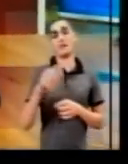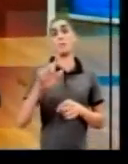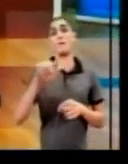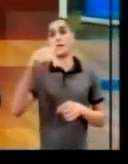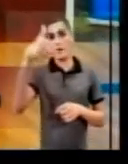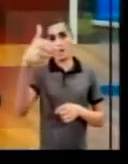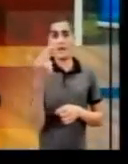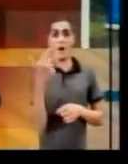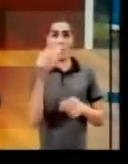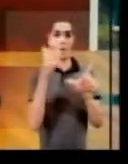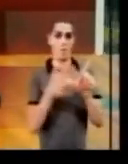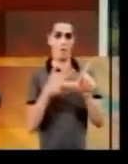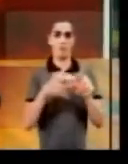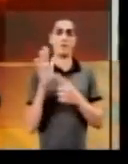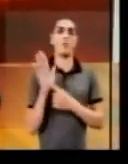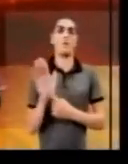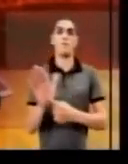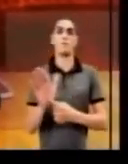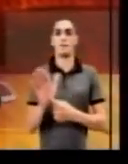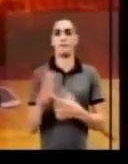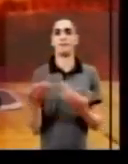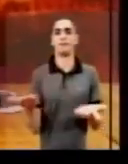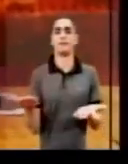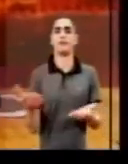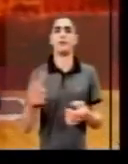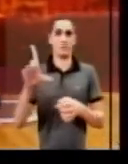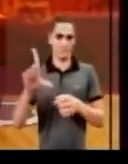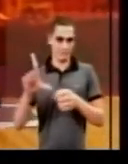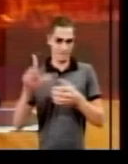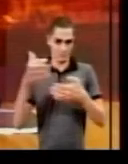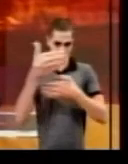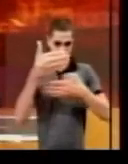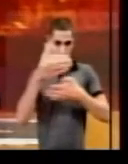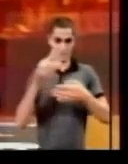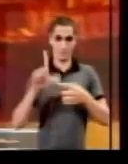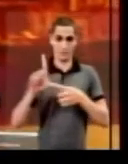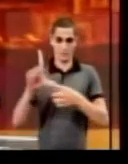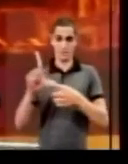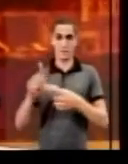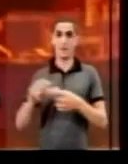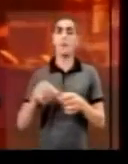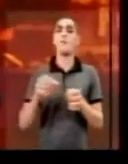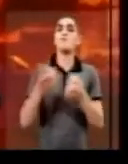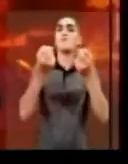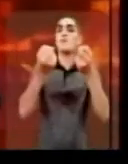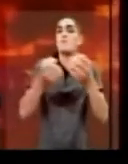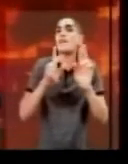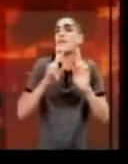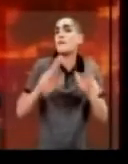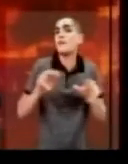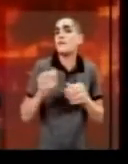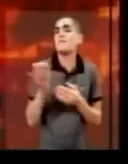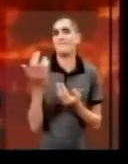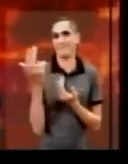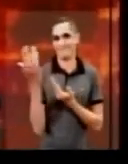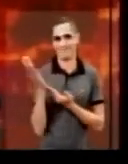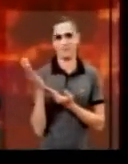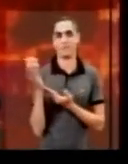mostra, que não é, ele é feito de maneira diferente desse. Você vê que